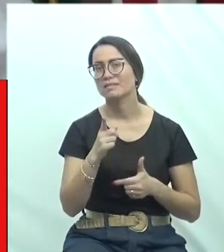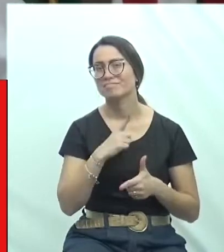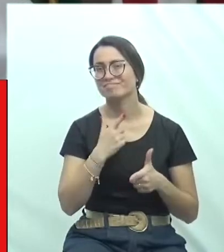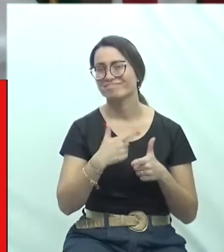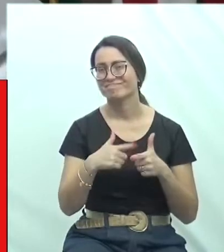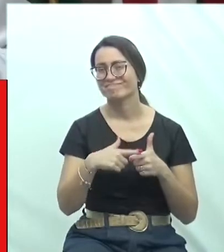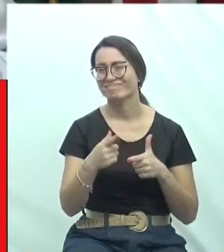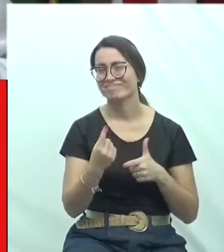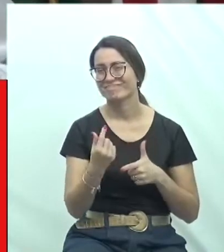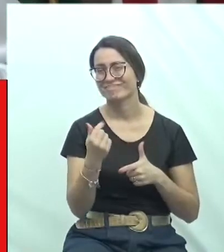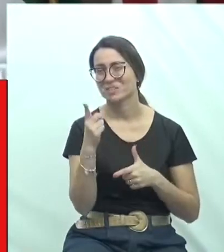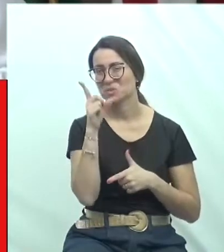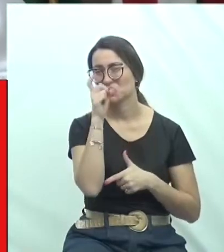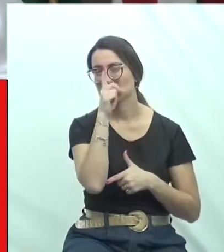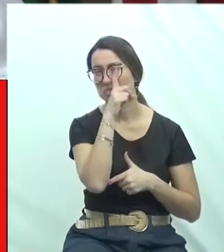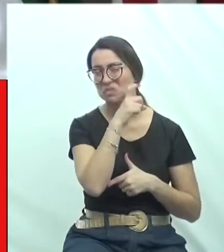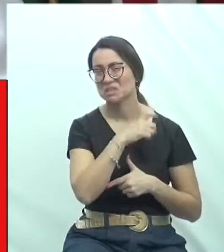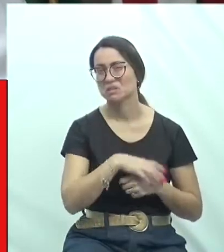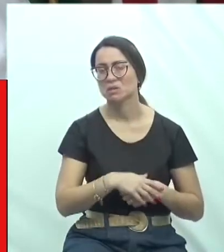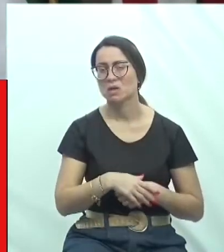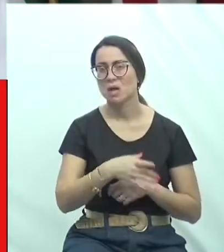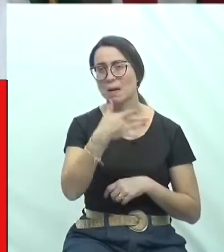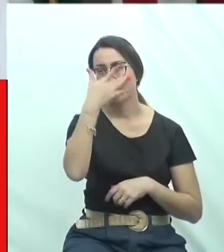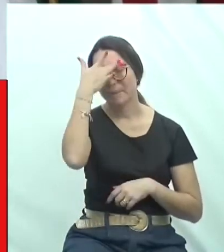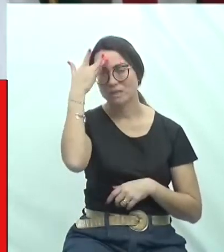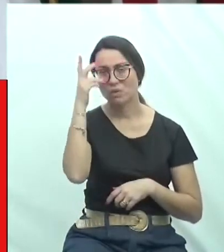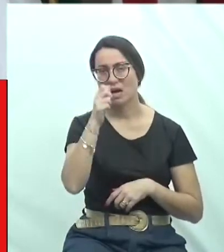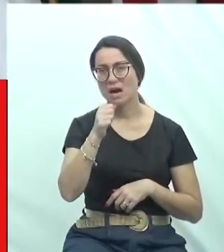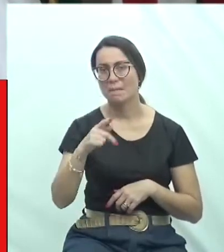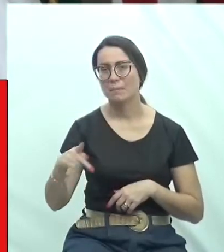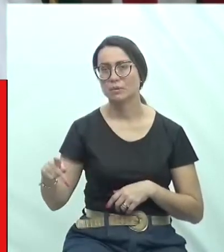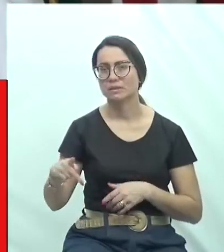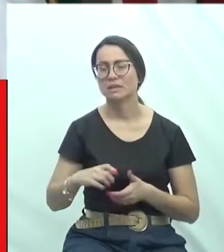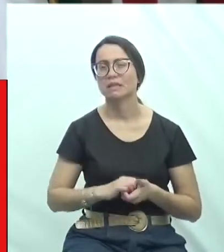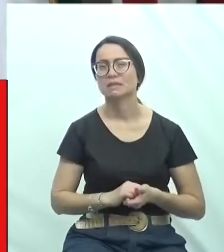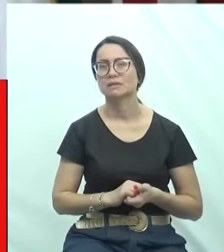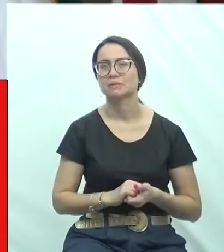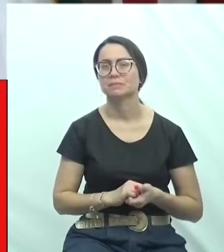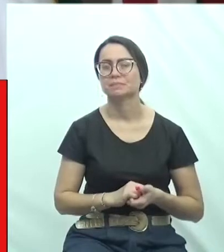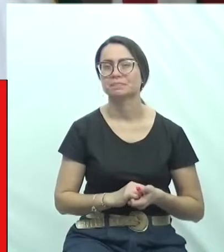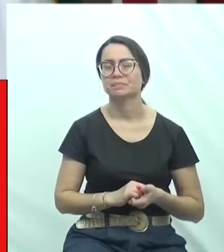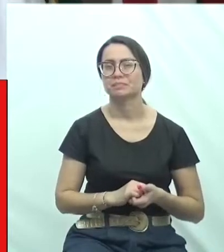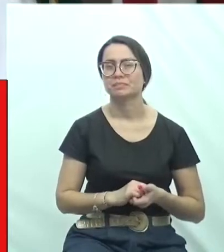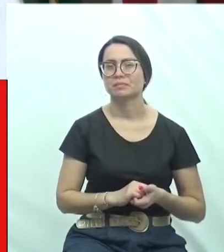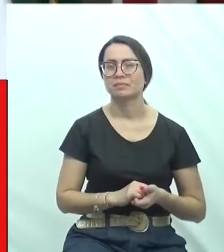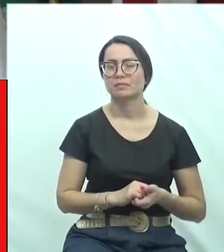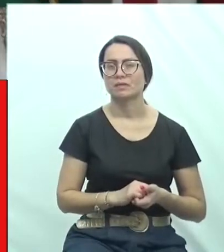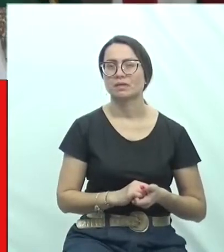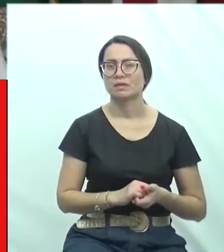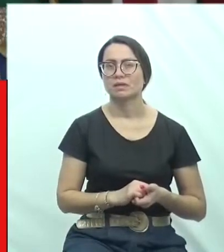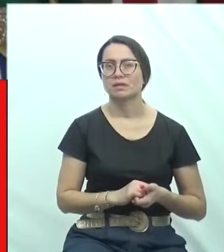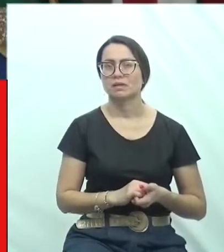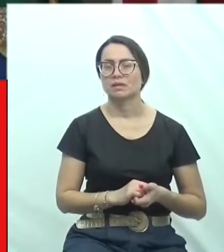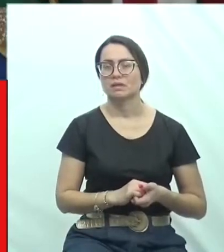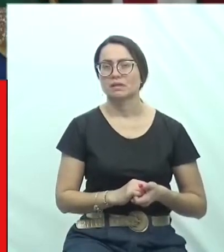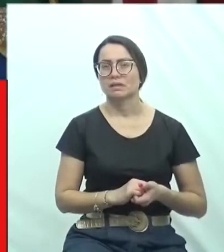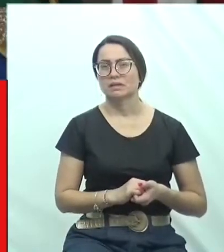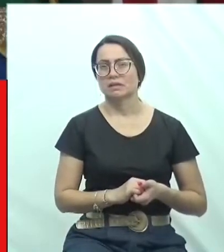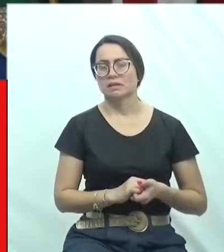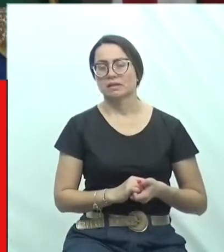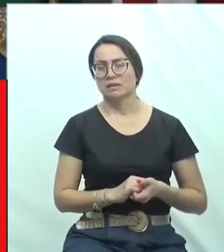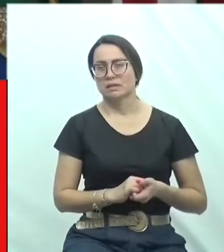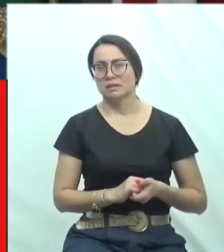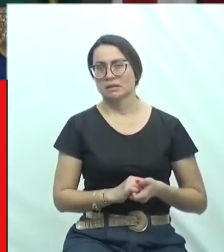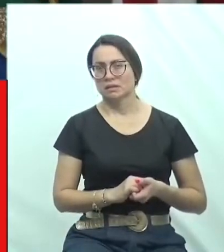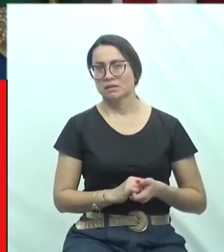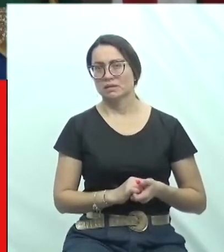financeira difícil. Pessoas aposentadas que mal ganham para o sustento da sua família e, se não, para a compra das